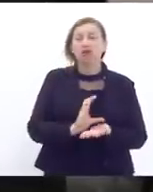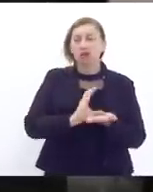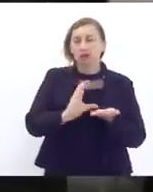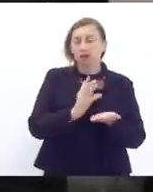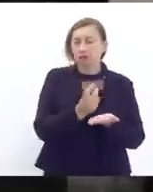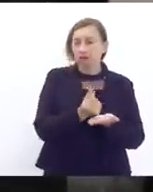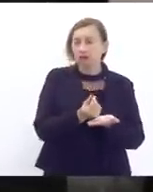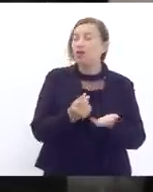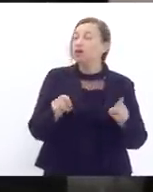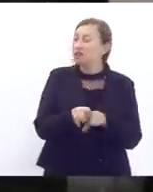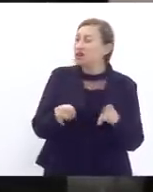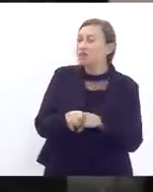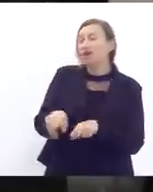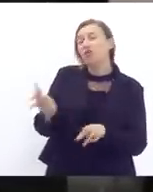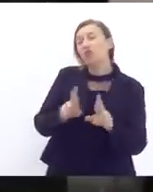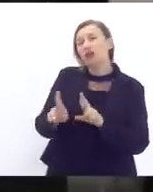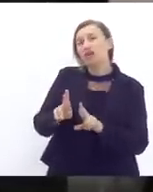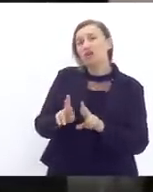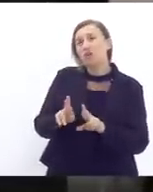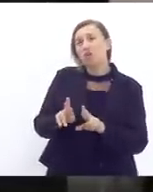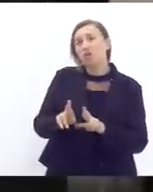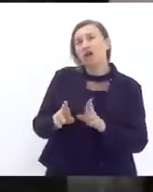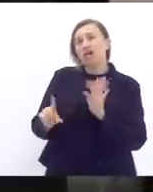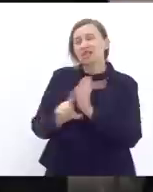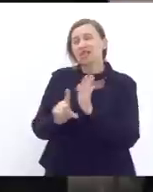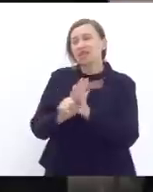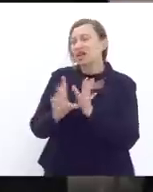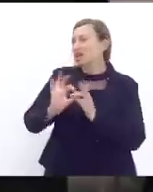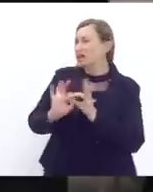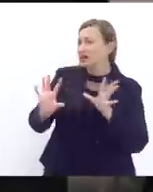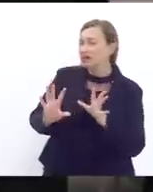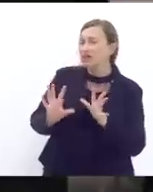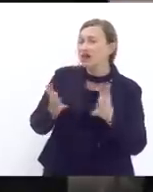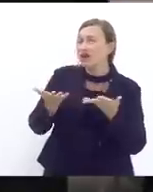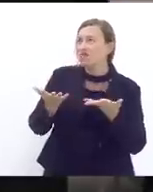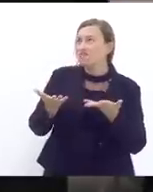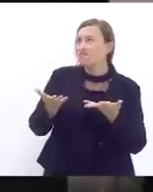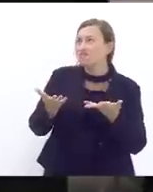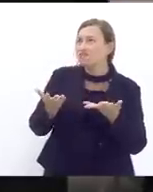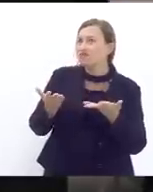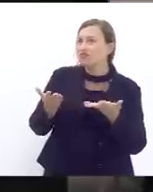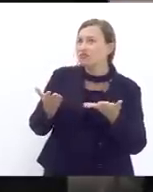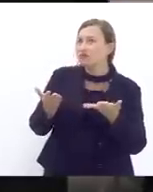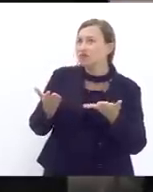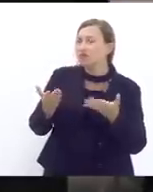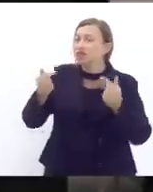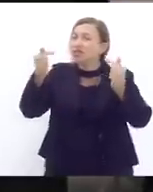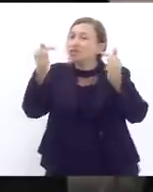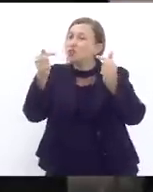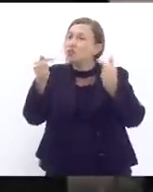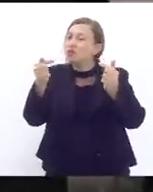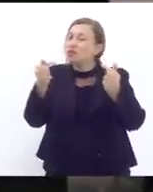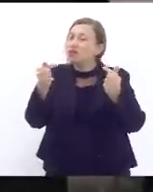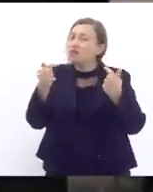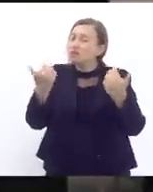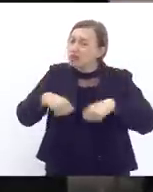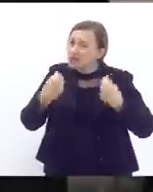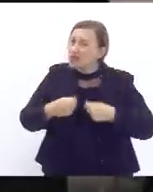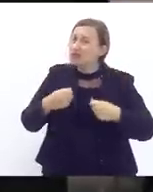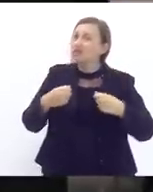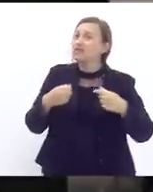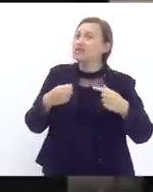e com relação a essa leis autorizativas que chegam uma conclusão porque